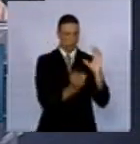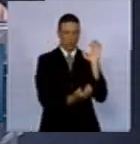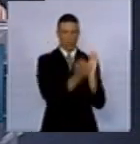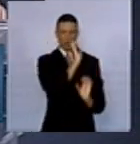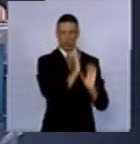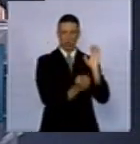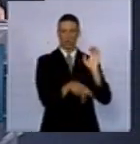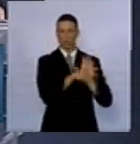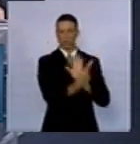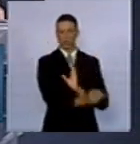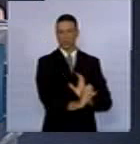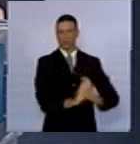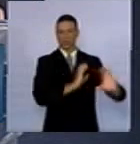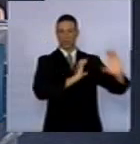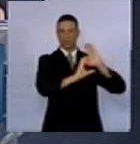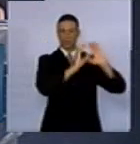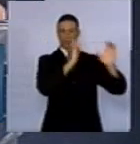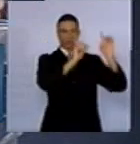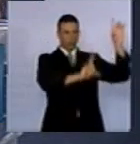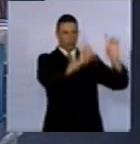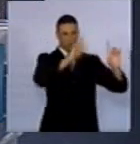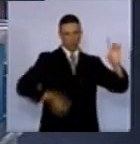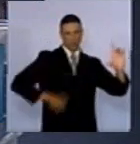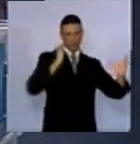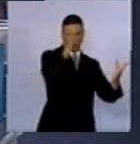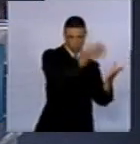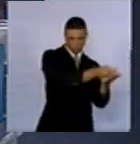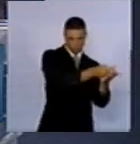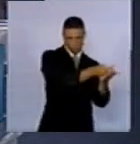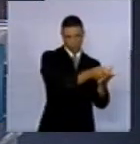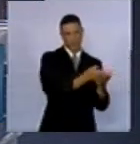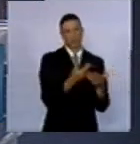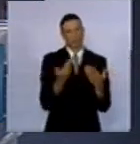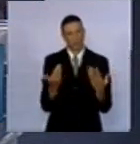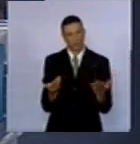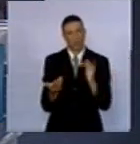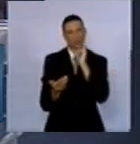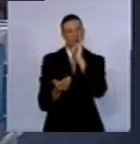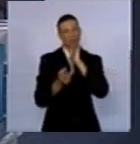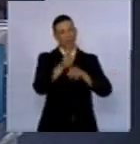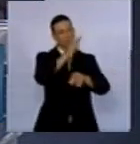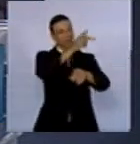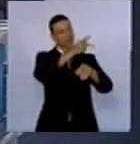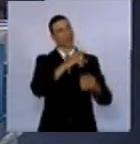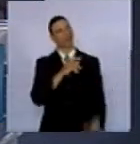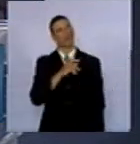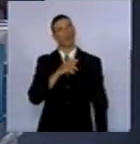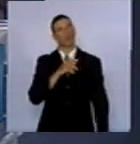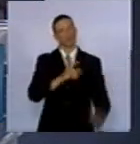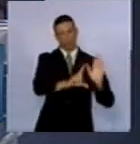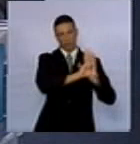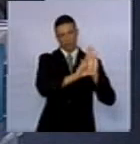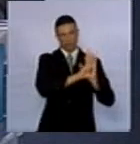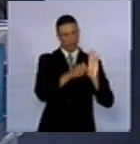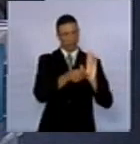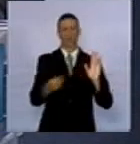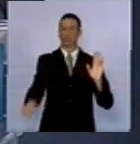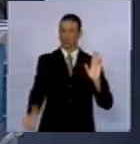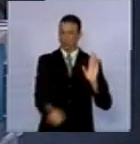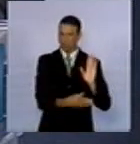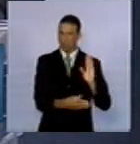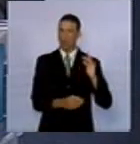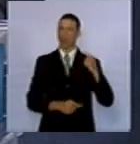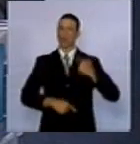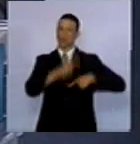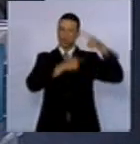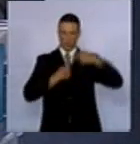estrutura de comunicação de televisão por assinatura Ou seja é em muitas medidas a nossa é uma legislação moderna nós não